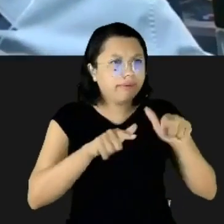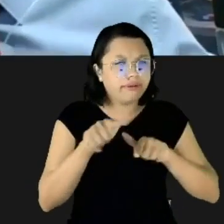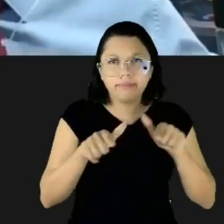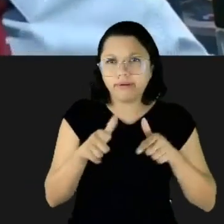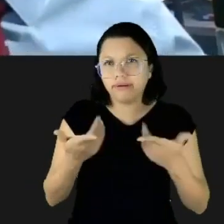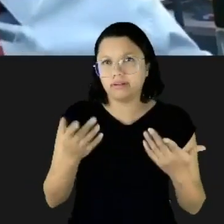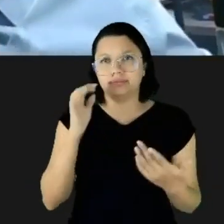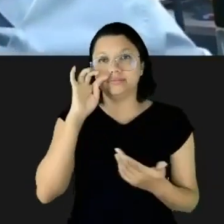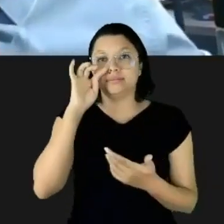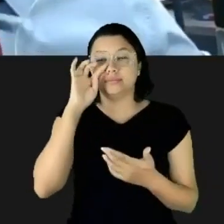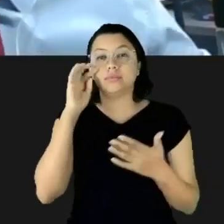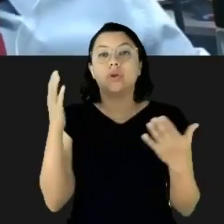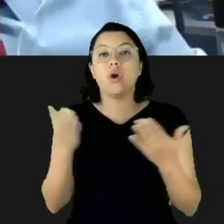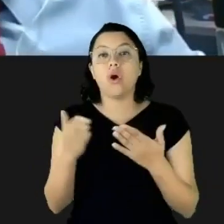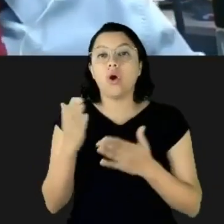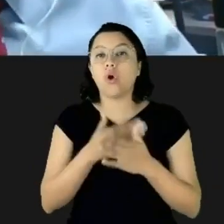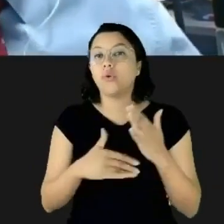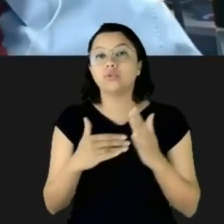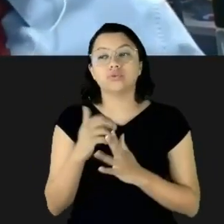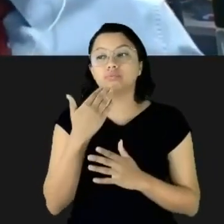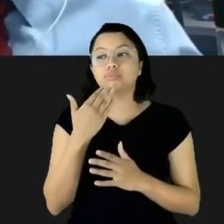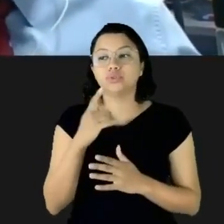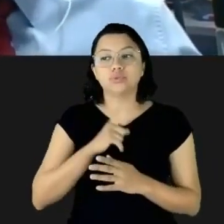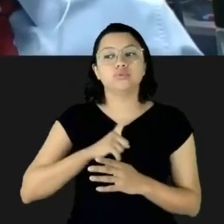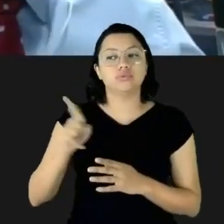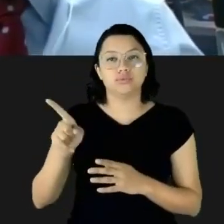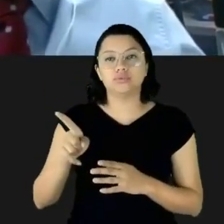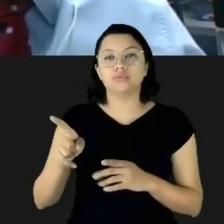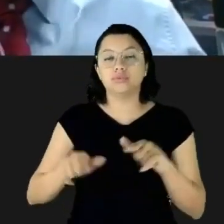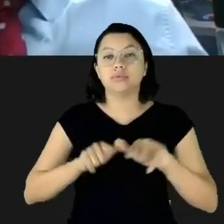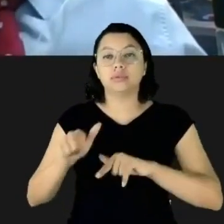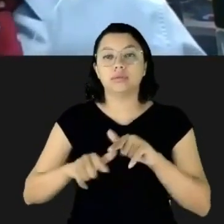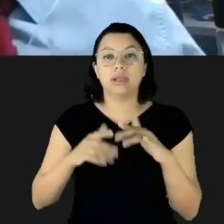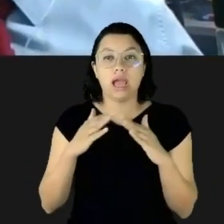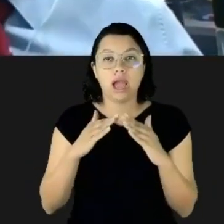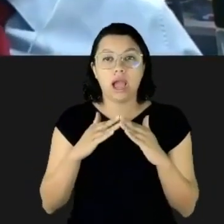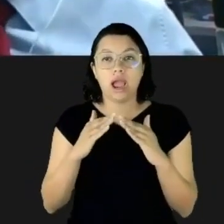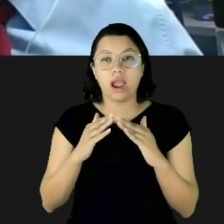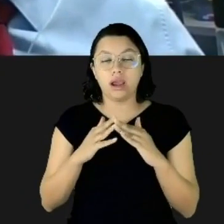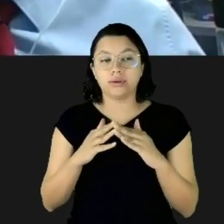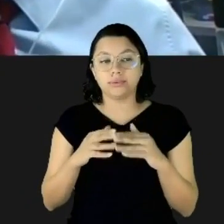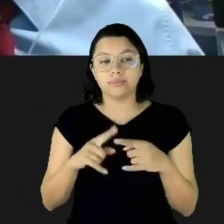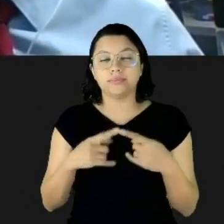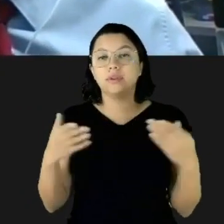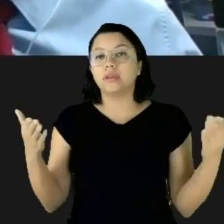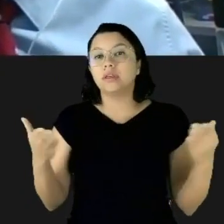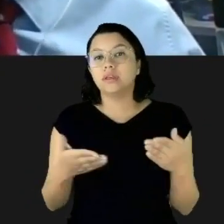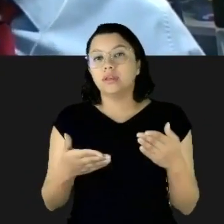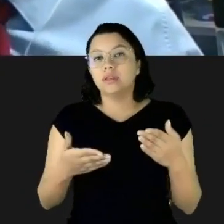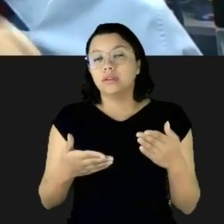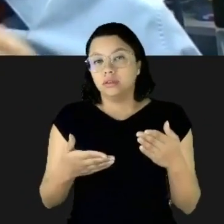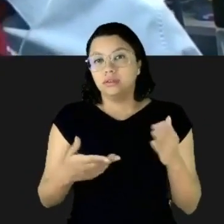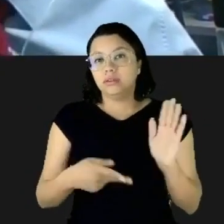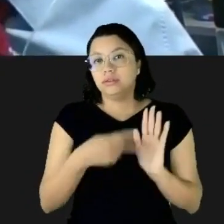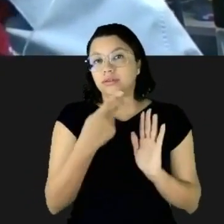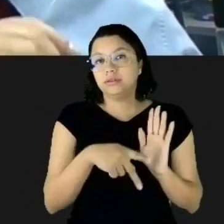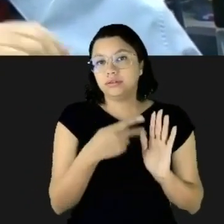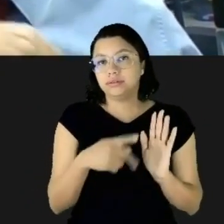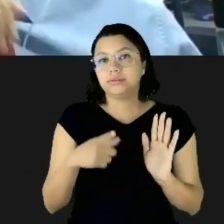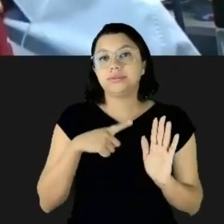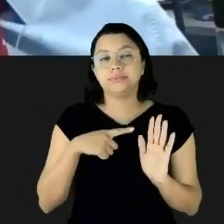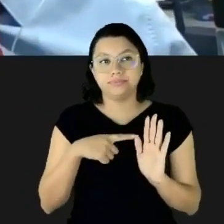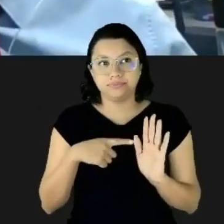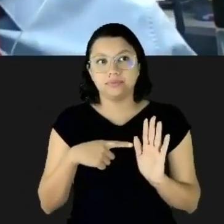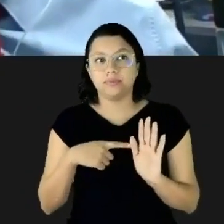todo mundo que pediu tem home office, então esse mapa aqui, que hoje nós temos o Power